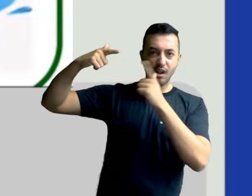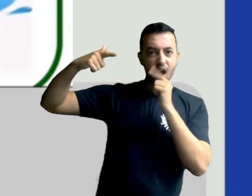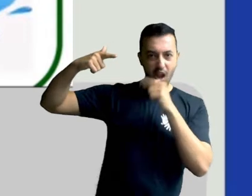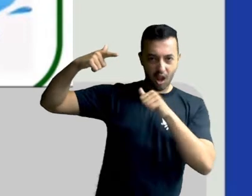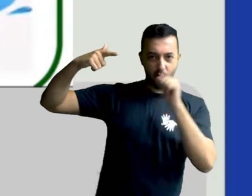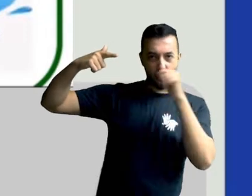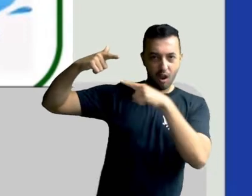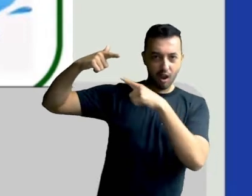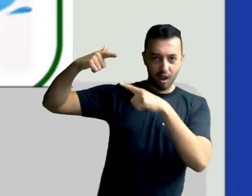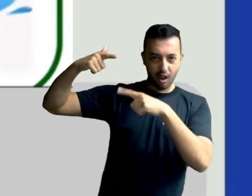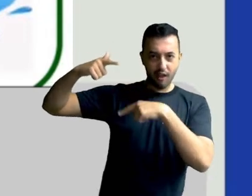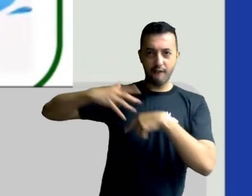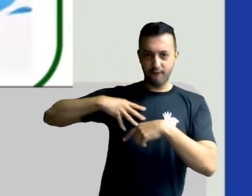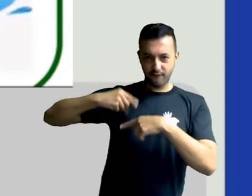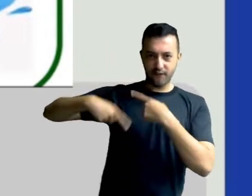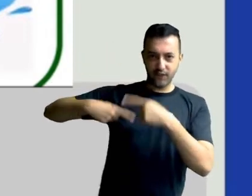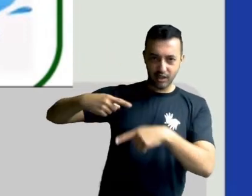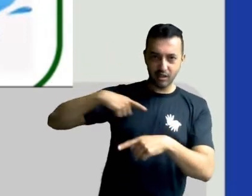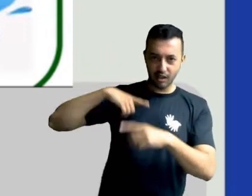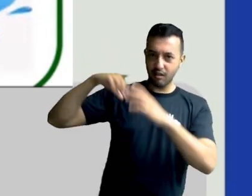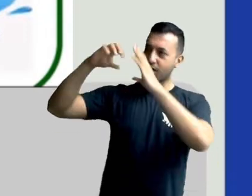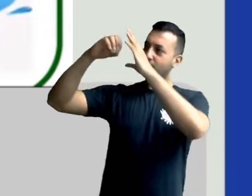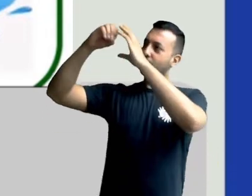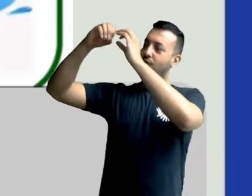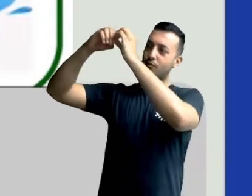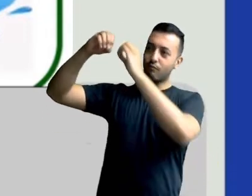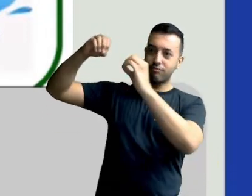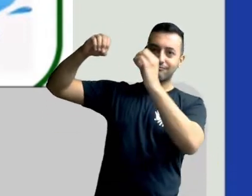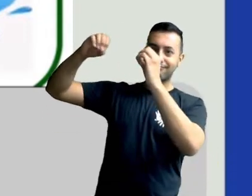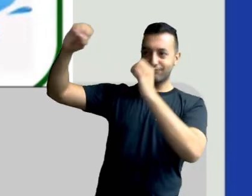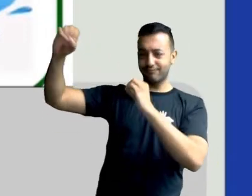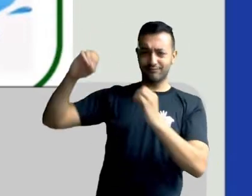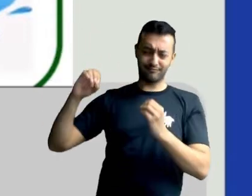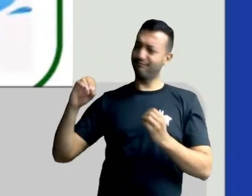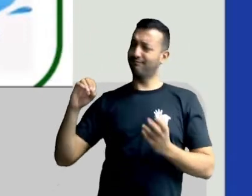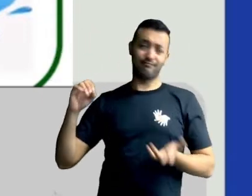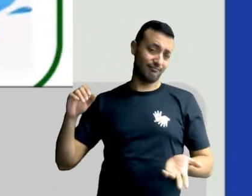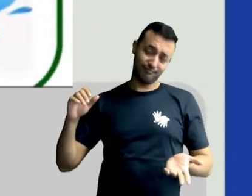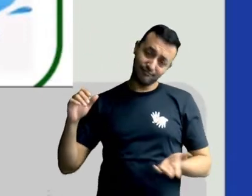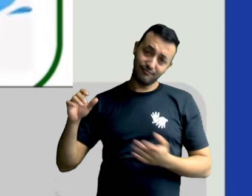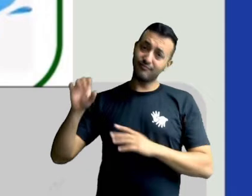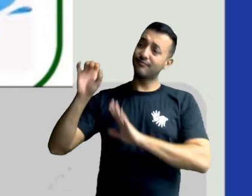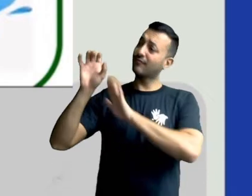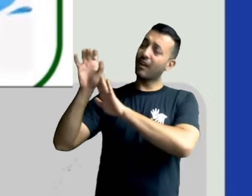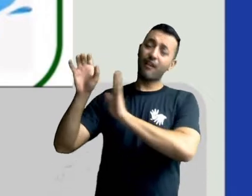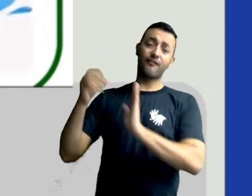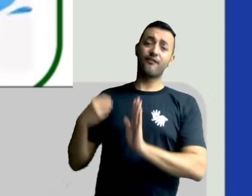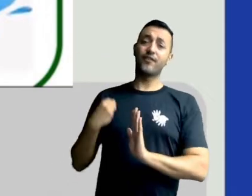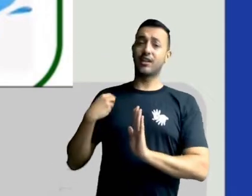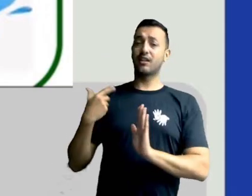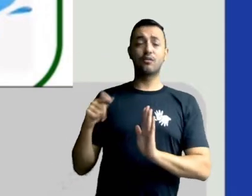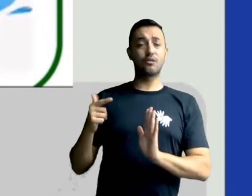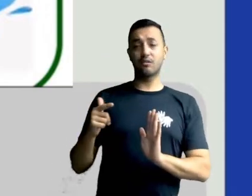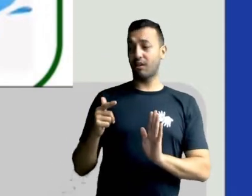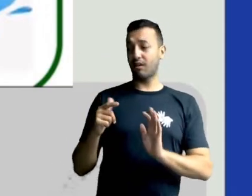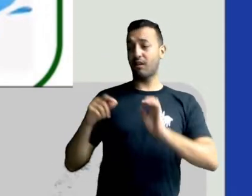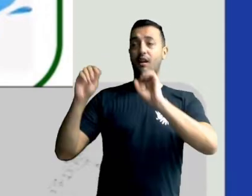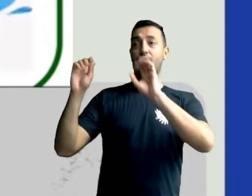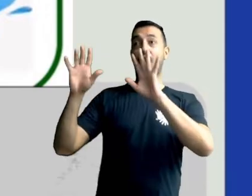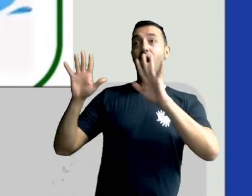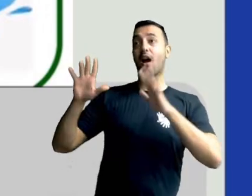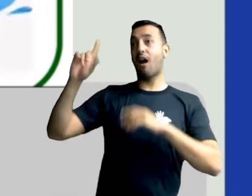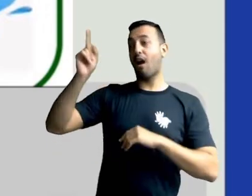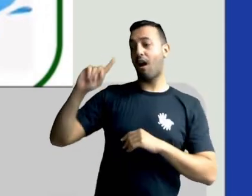come, bebe água, se reproduz, vai gerar outro solzinho, filhotinhos? Não, ele é um ser que não tem vida. O